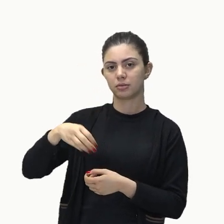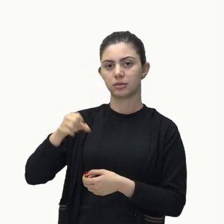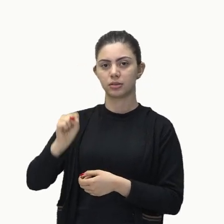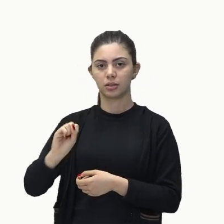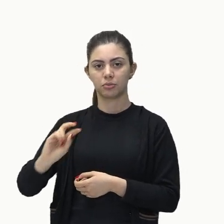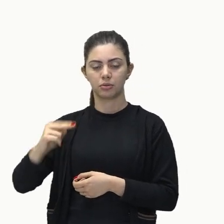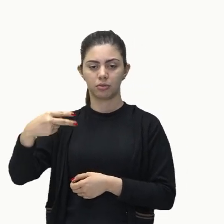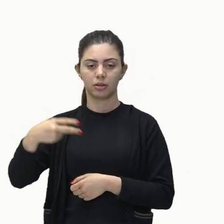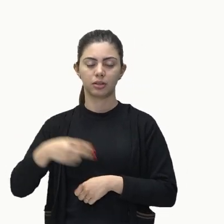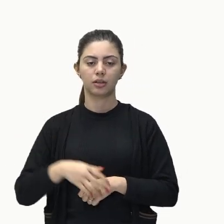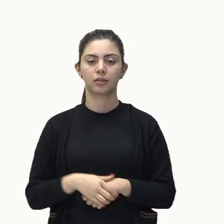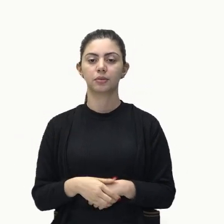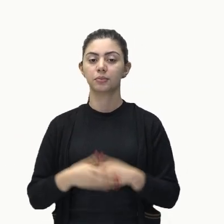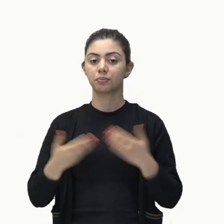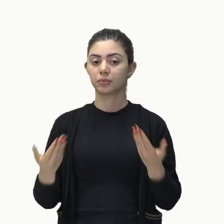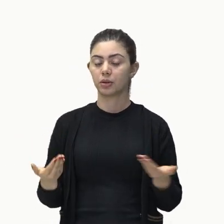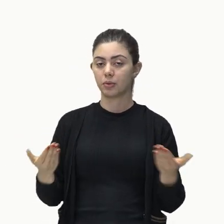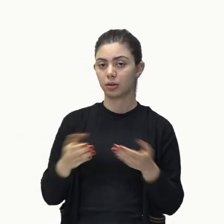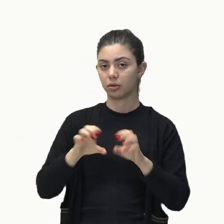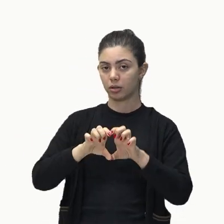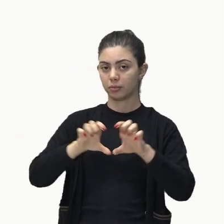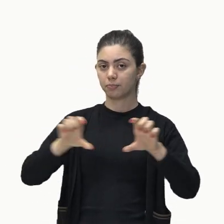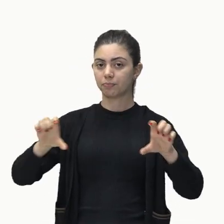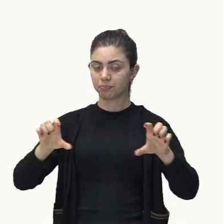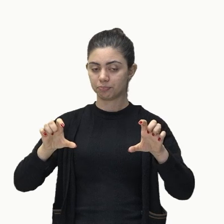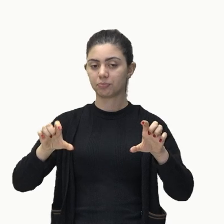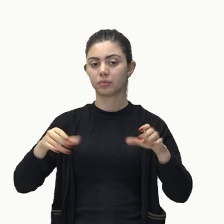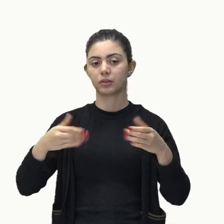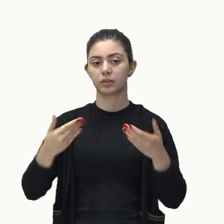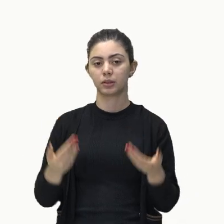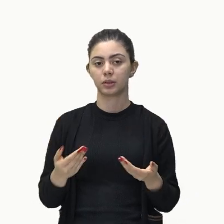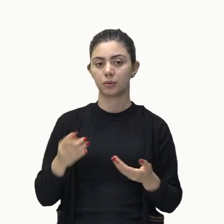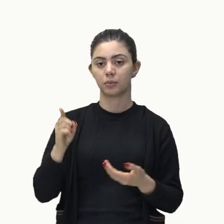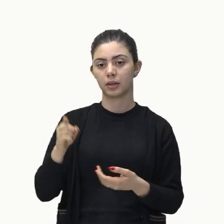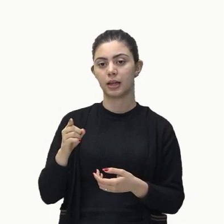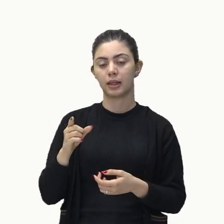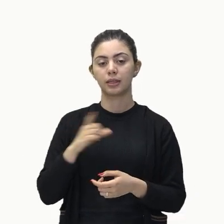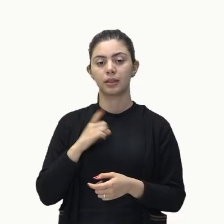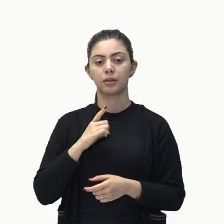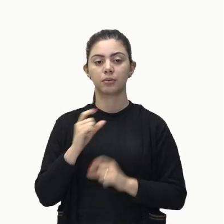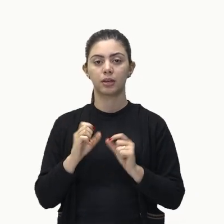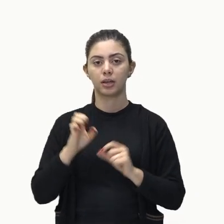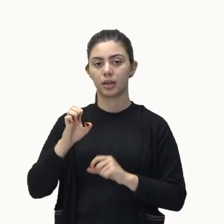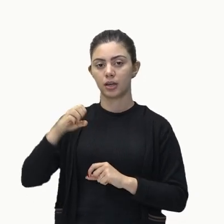Aqui nessa expressão, em que o empuxo vale